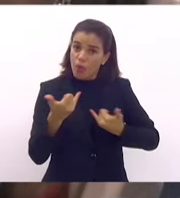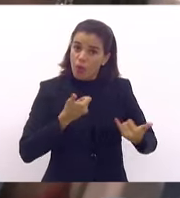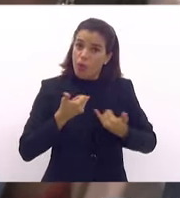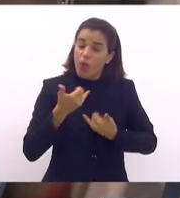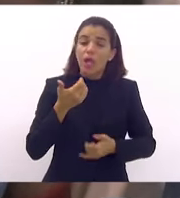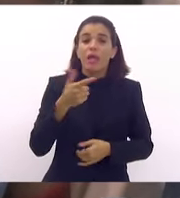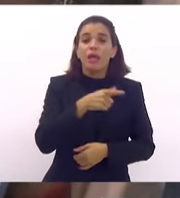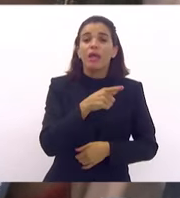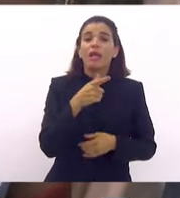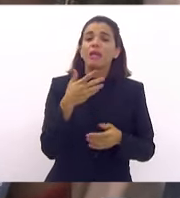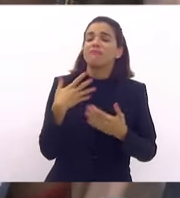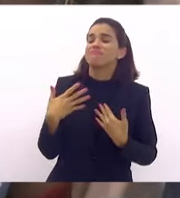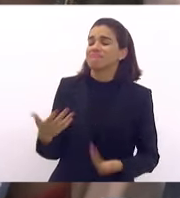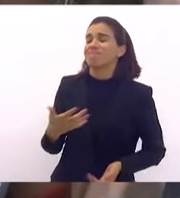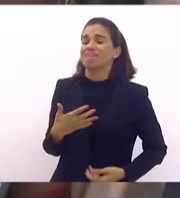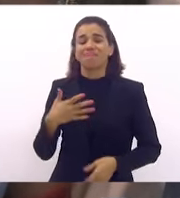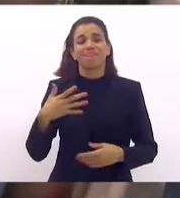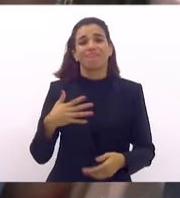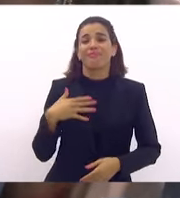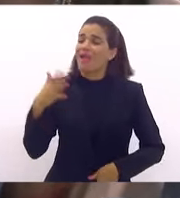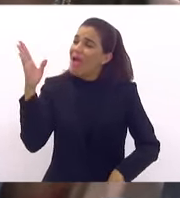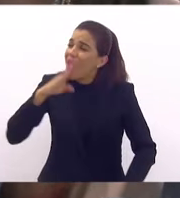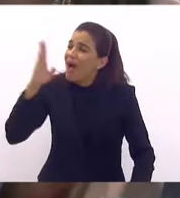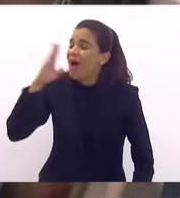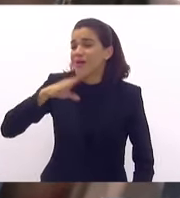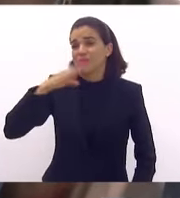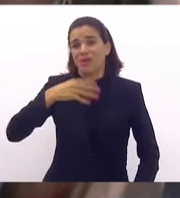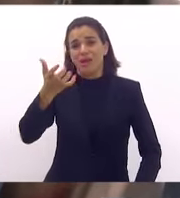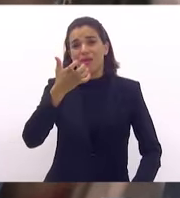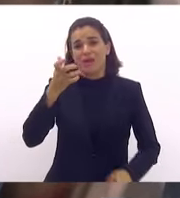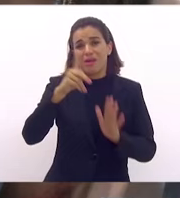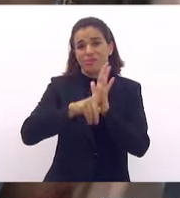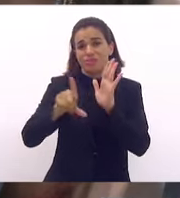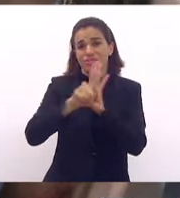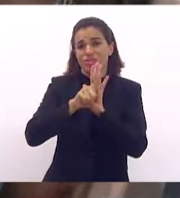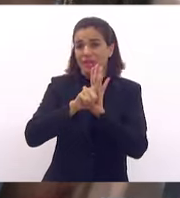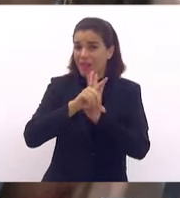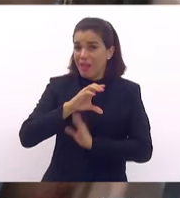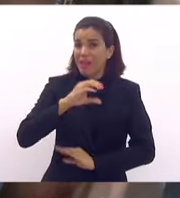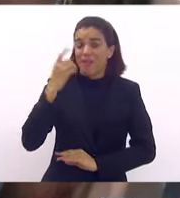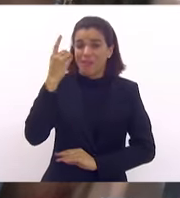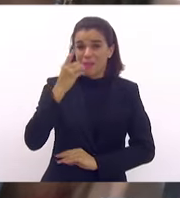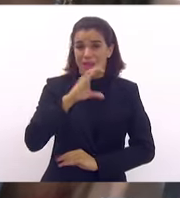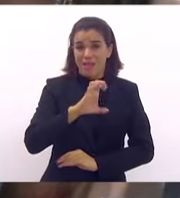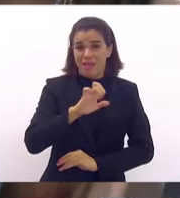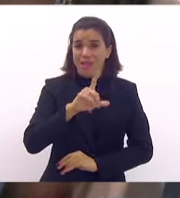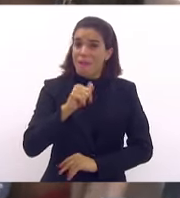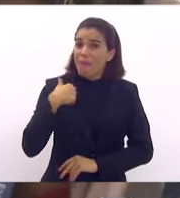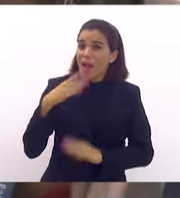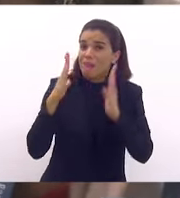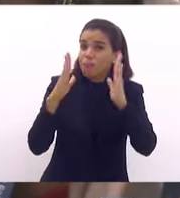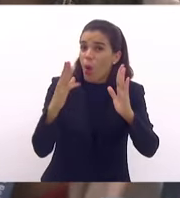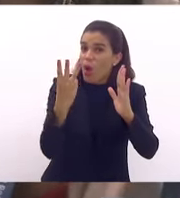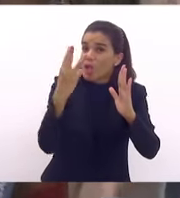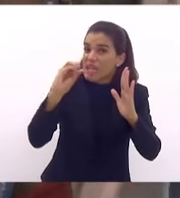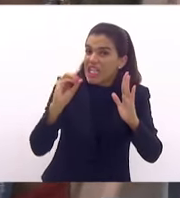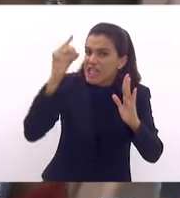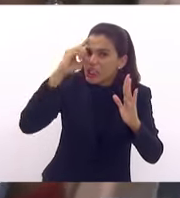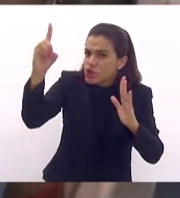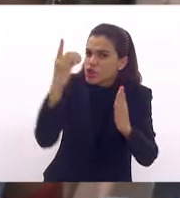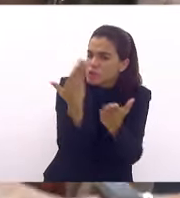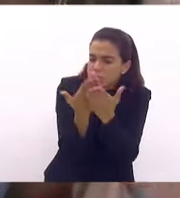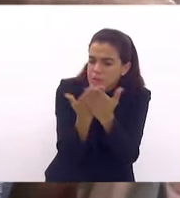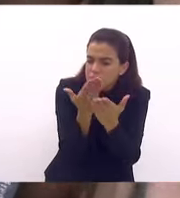que ele queria que o deputado agilizasse a questão do projeto da deputada Célia para ele ficar uns 30 dias do recesso estudando. Pediu